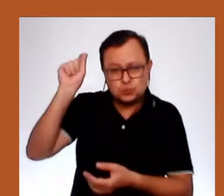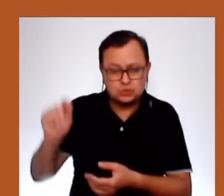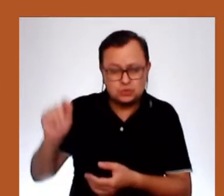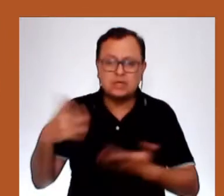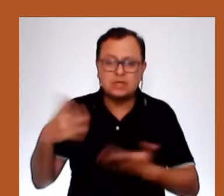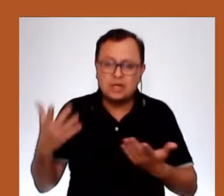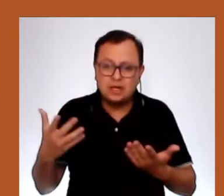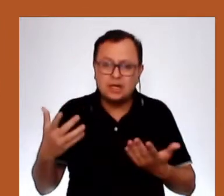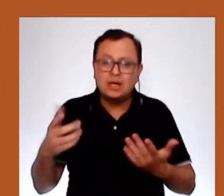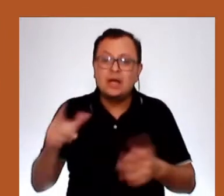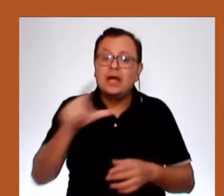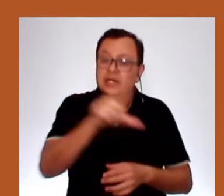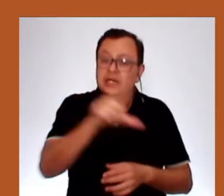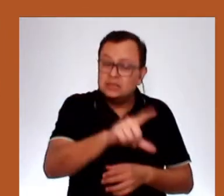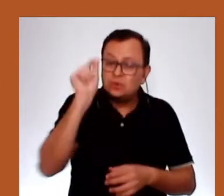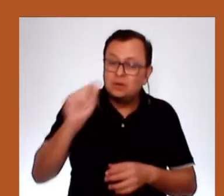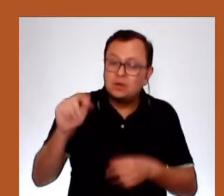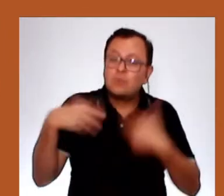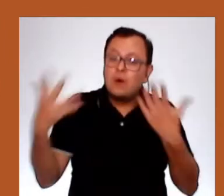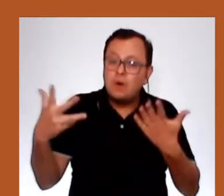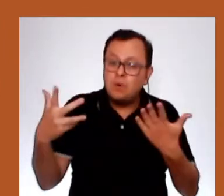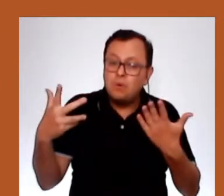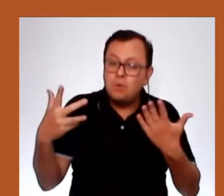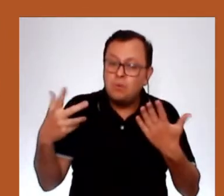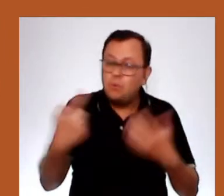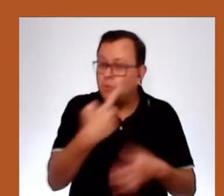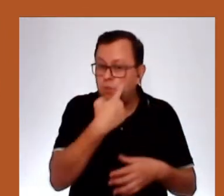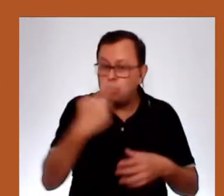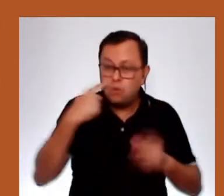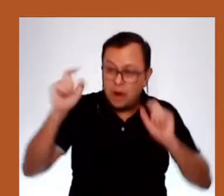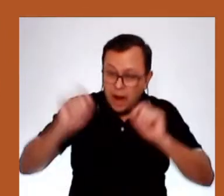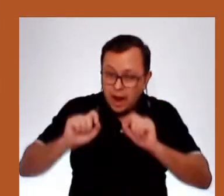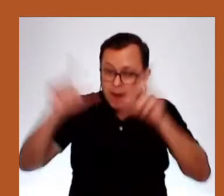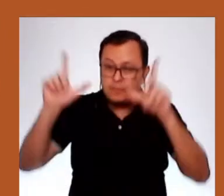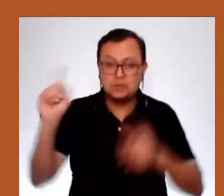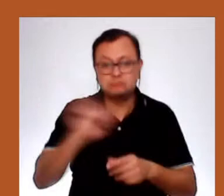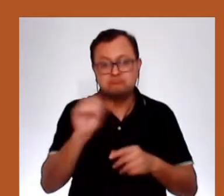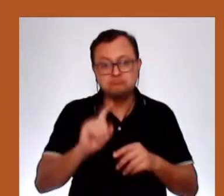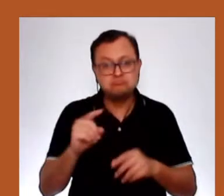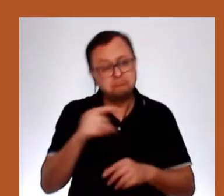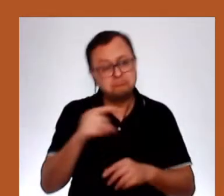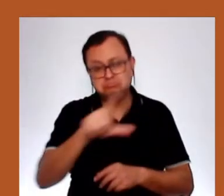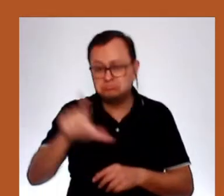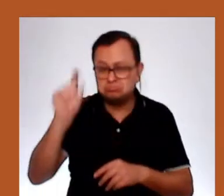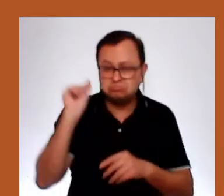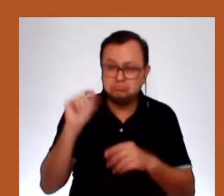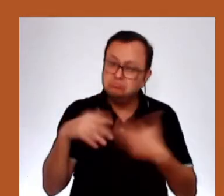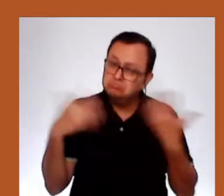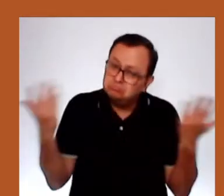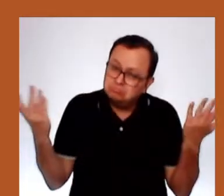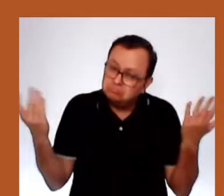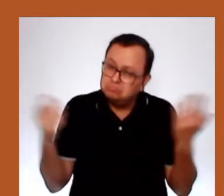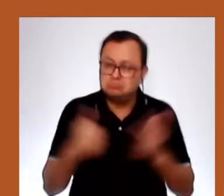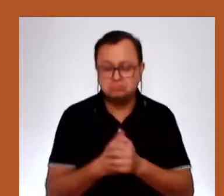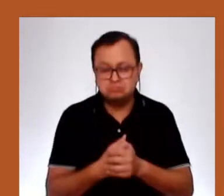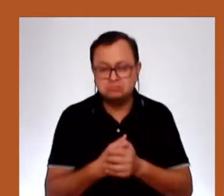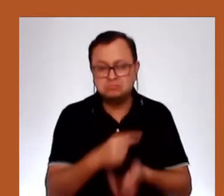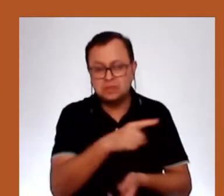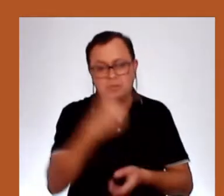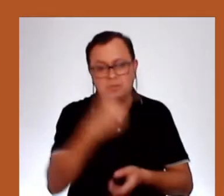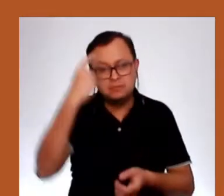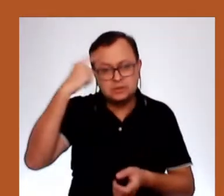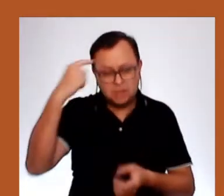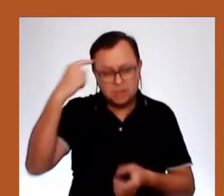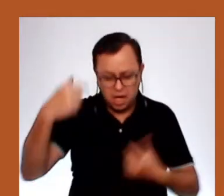ali era recusar abrir o olho. Era um jeito de fincar a sua própria autonomia.